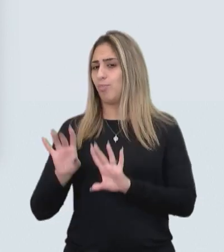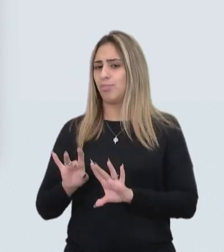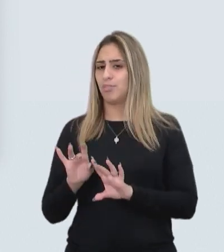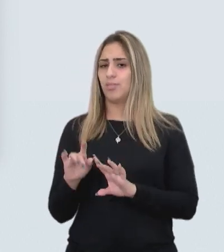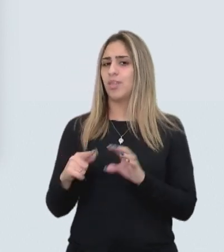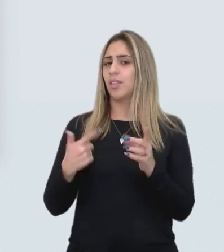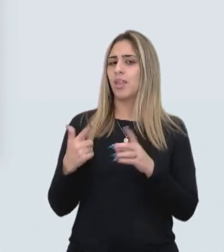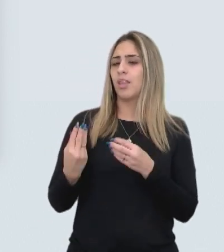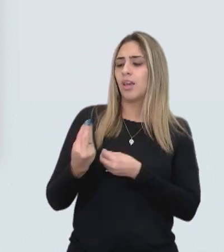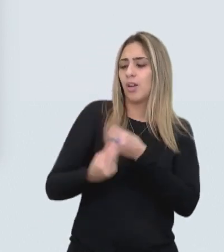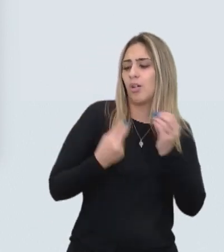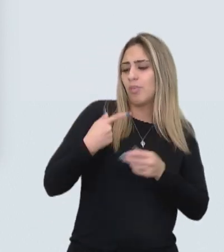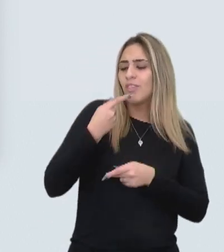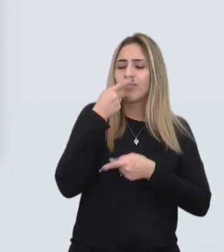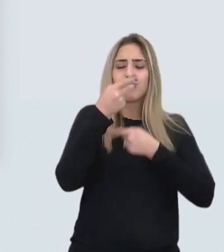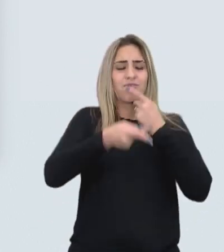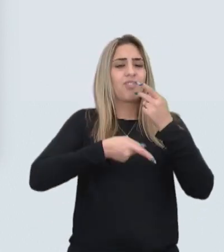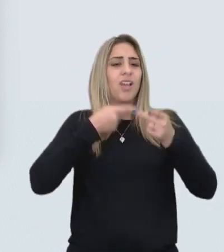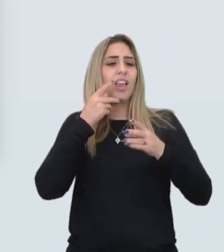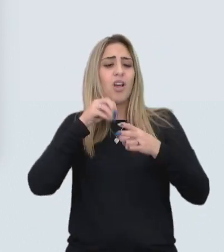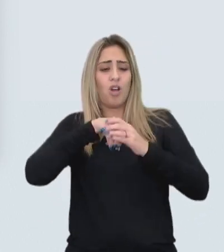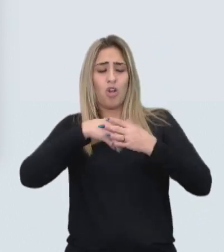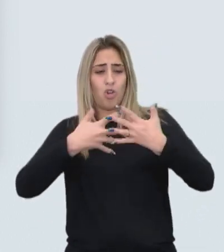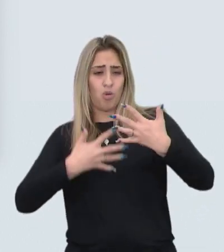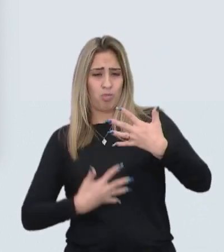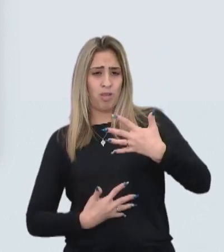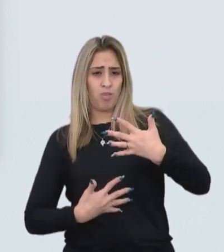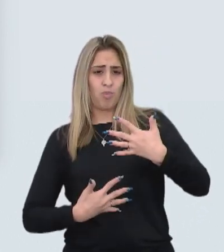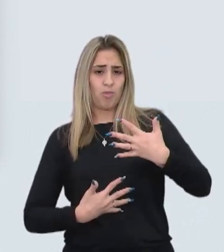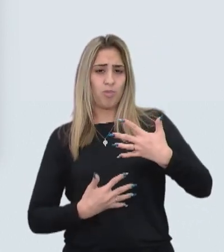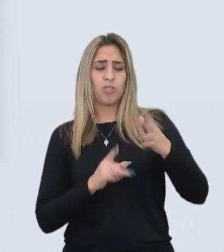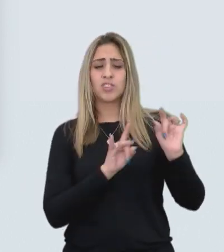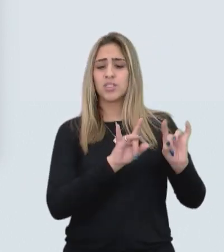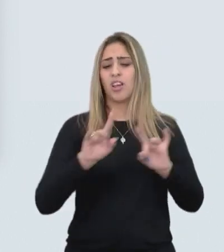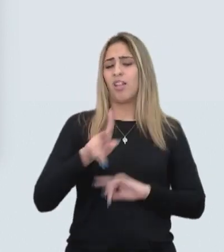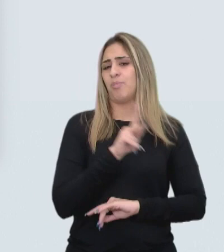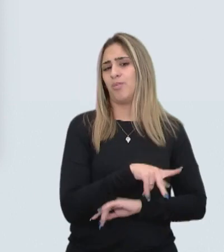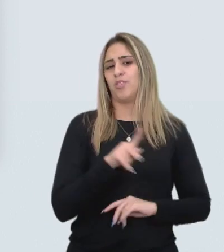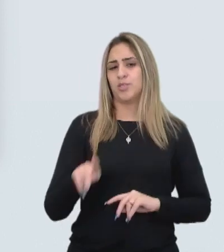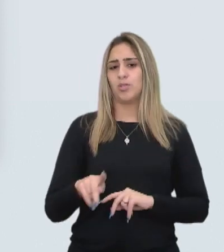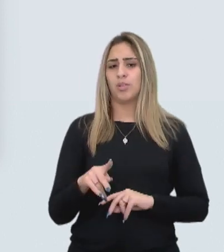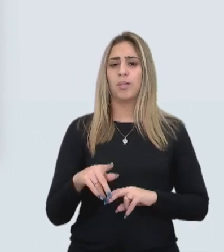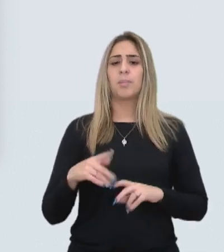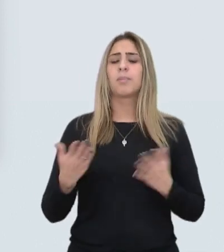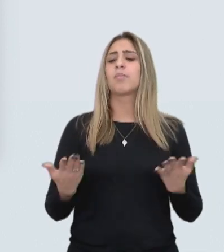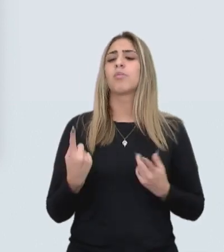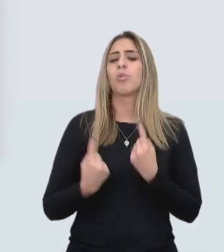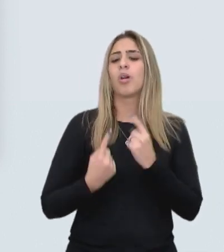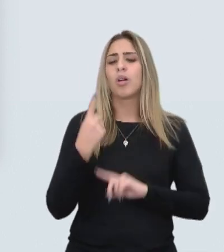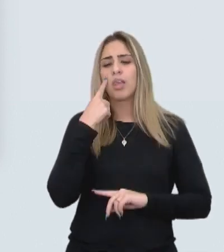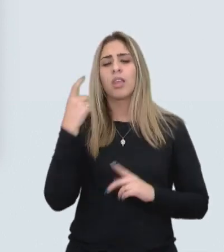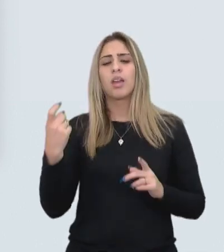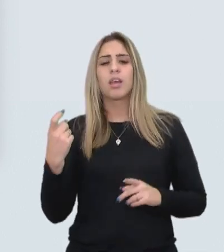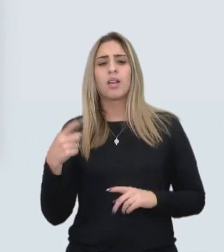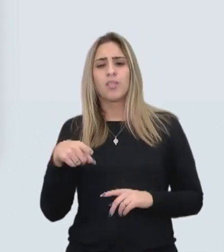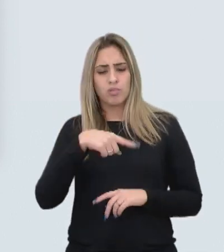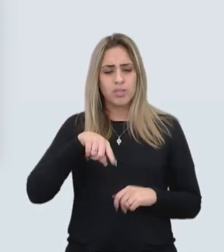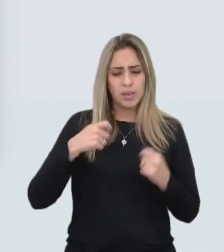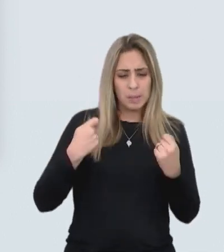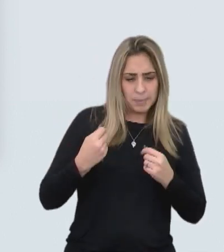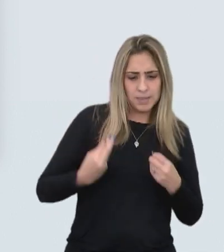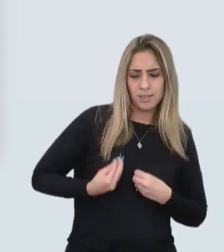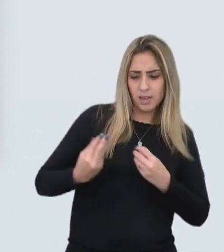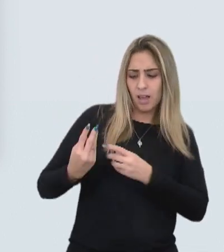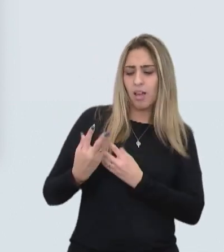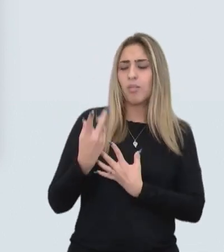Não tem como eu falar do conteúdo de cada professor. Mas qual que é a ideia? Você precisa entregar